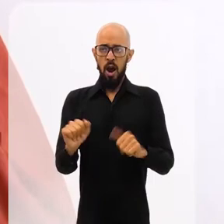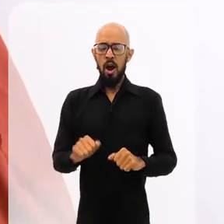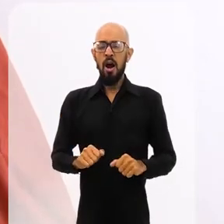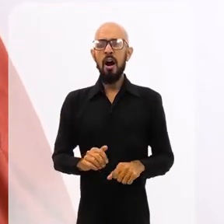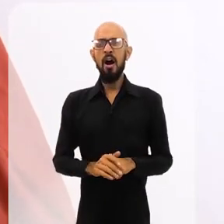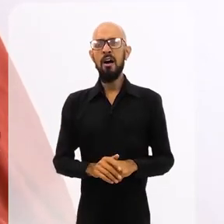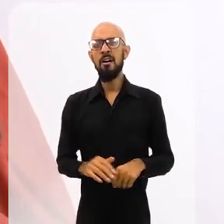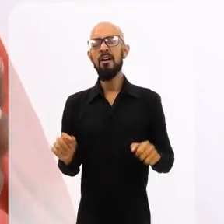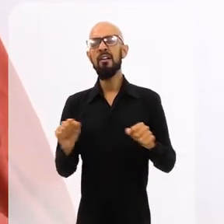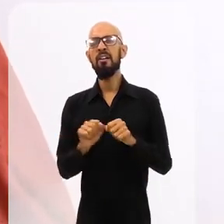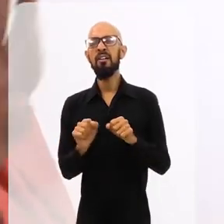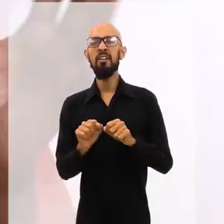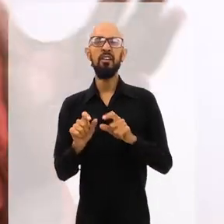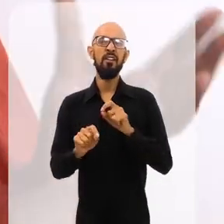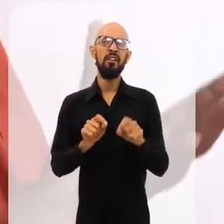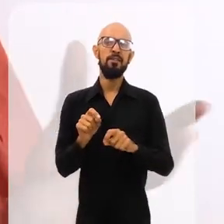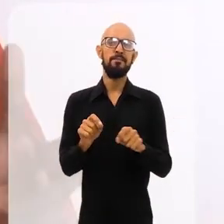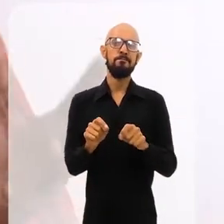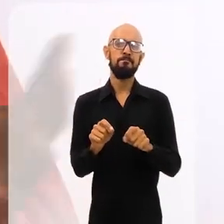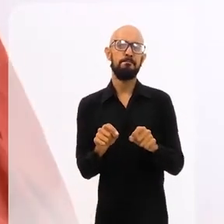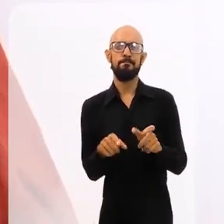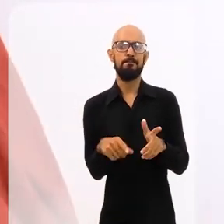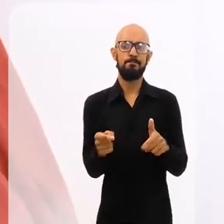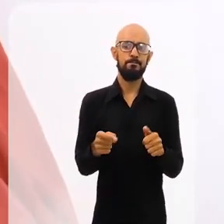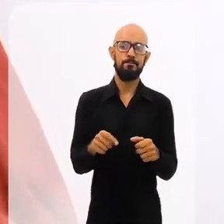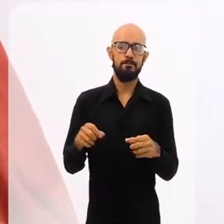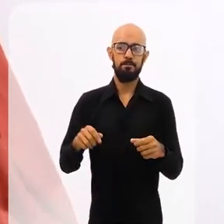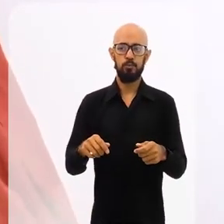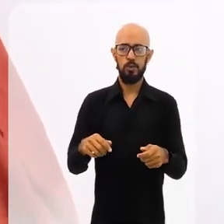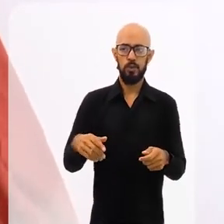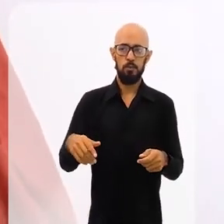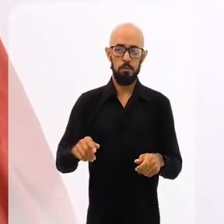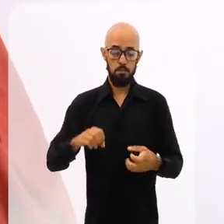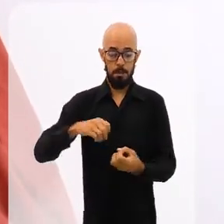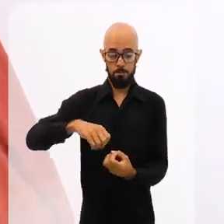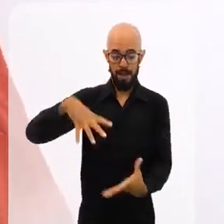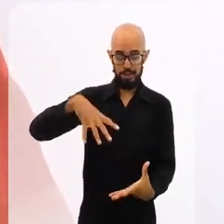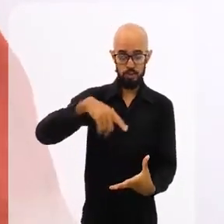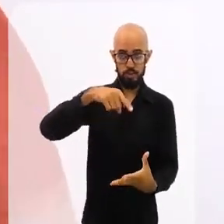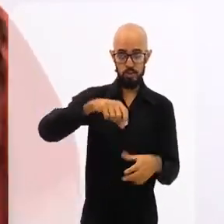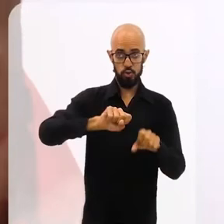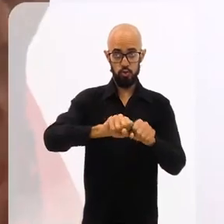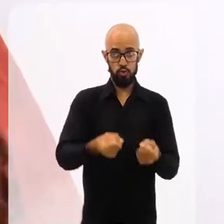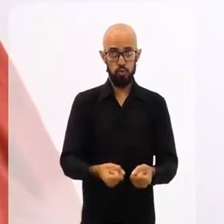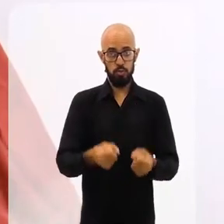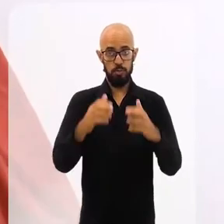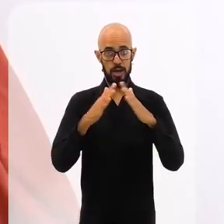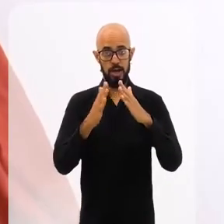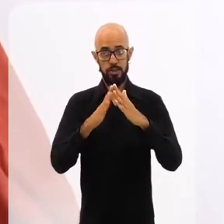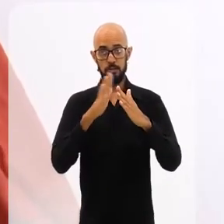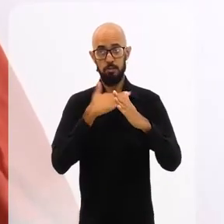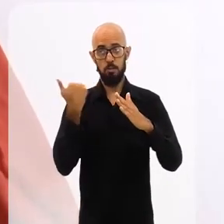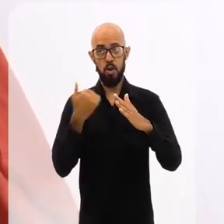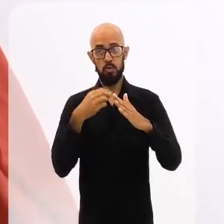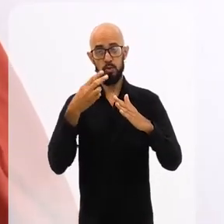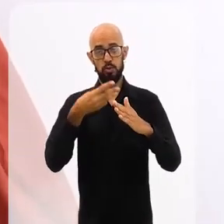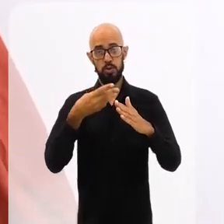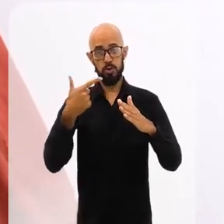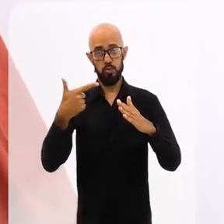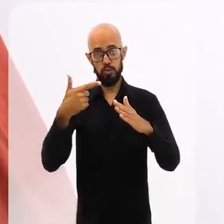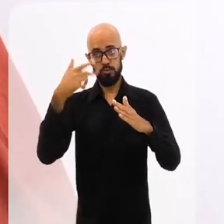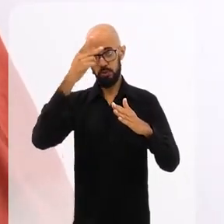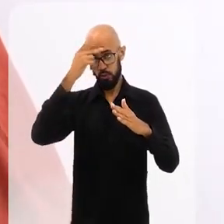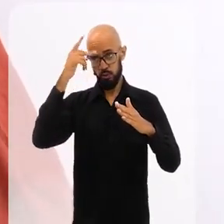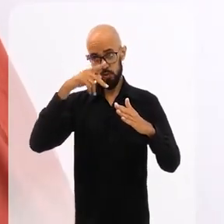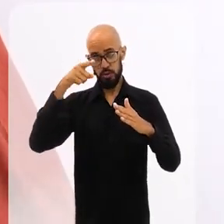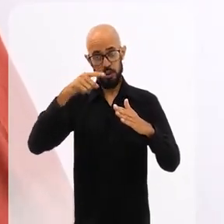a natureza, ele foi lá e fez um movimento mágico, destruiu uma casa e morreram 32 pessoas